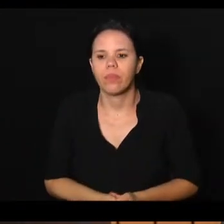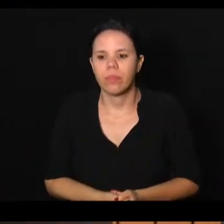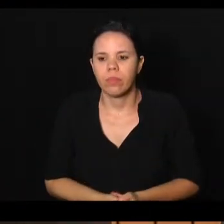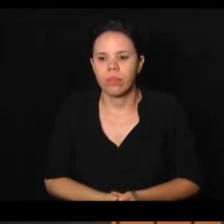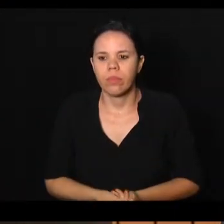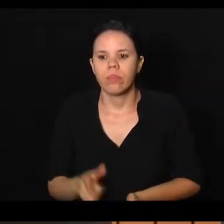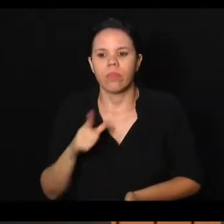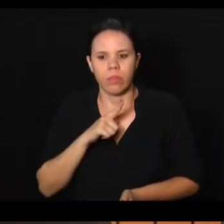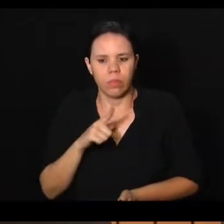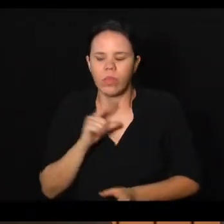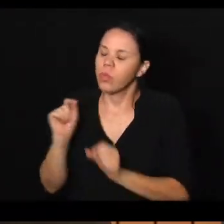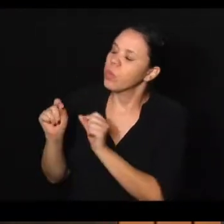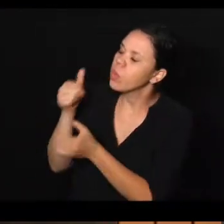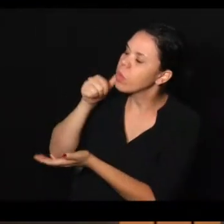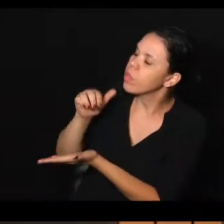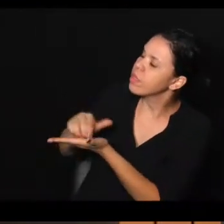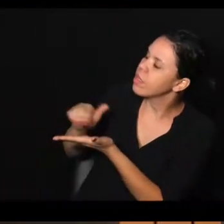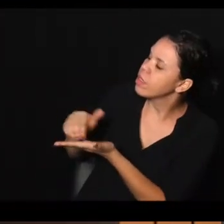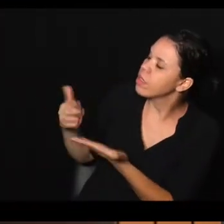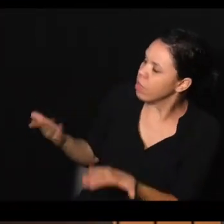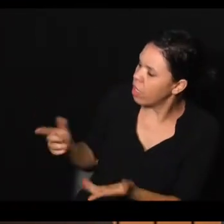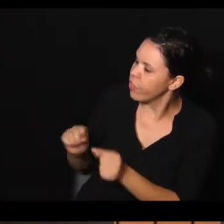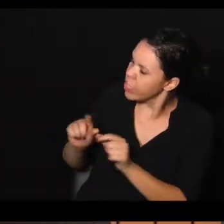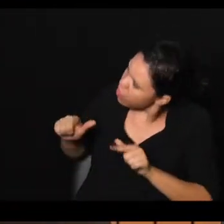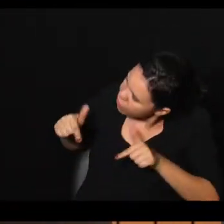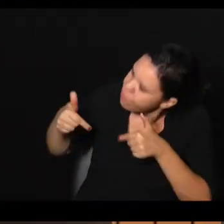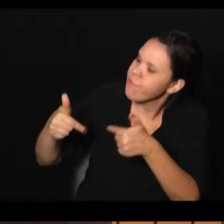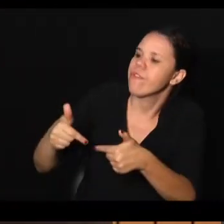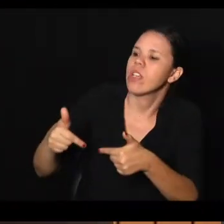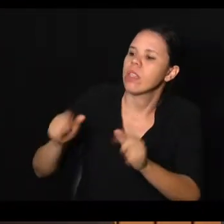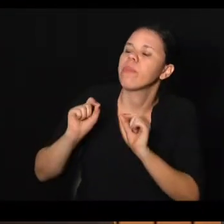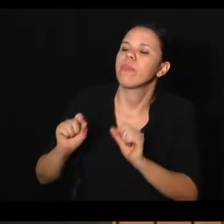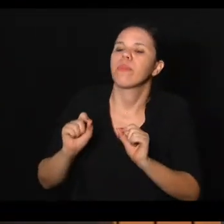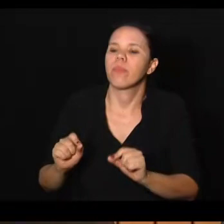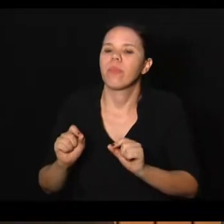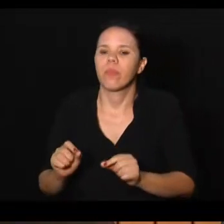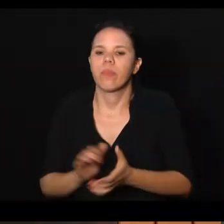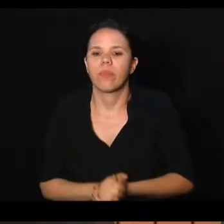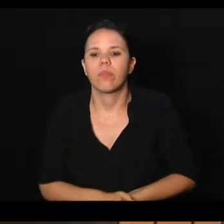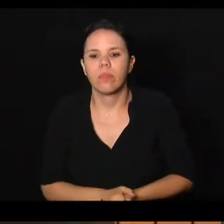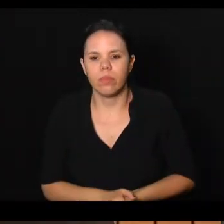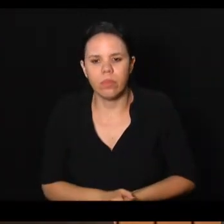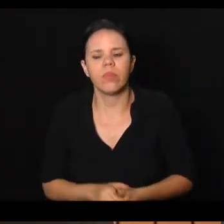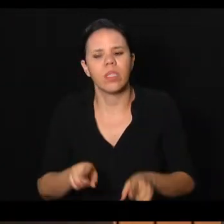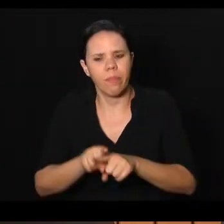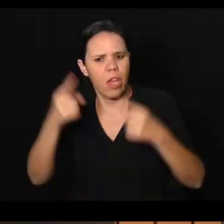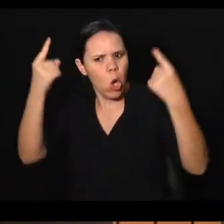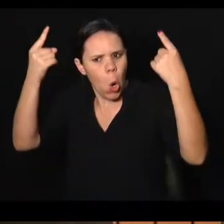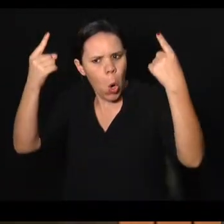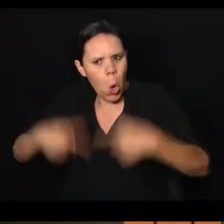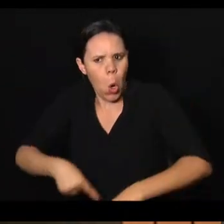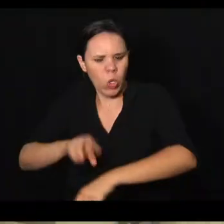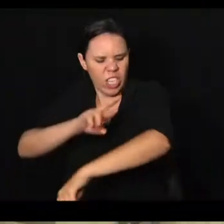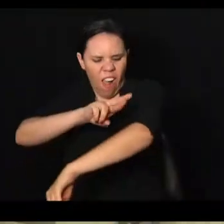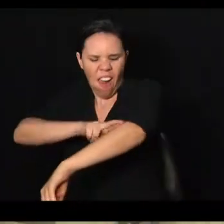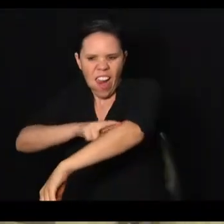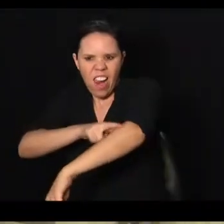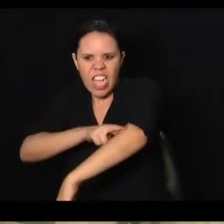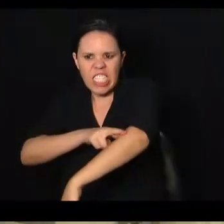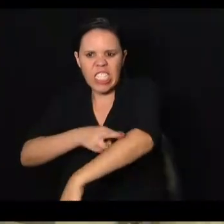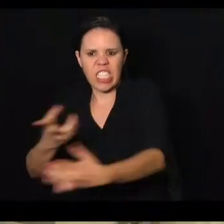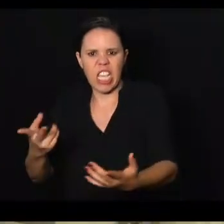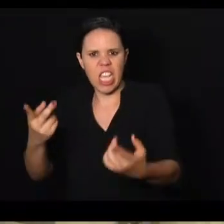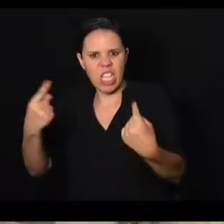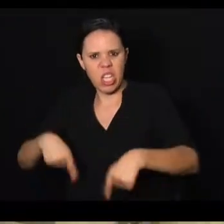Temos, secretária, que fazer o enfrentamento ao racismo, ao preconceito.